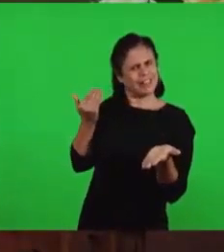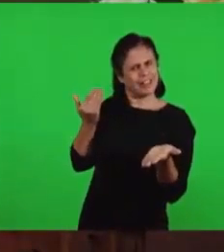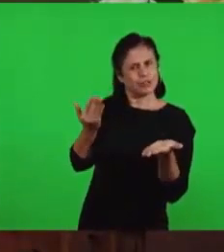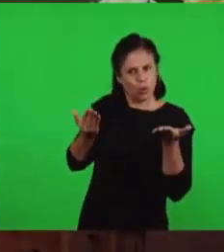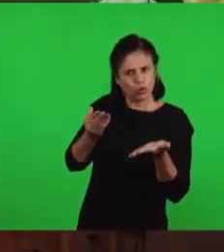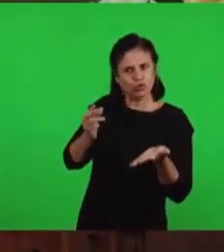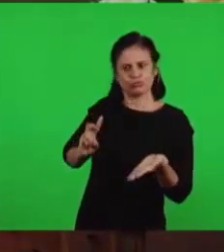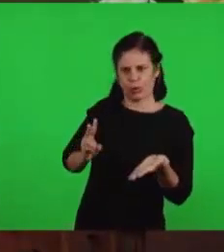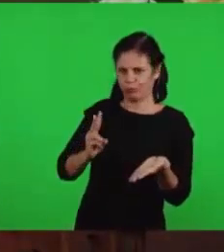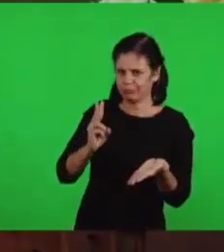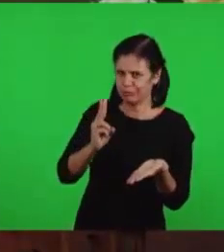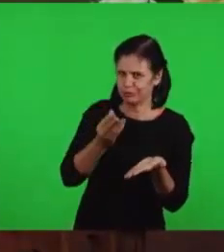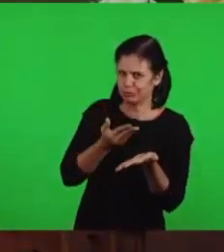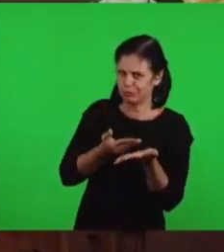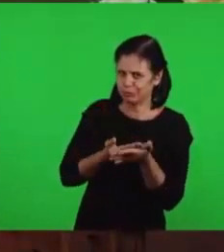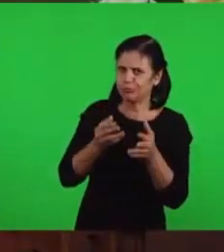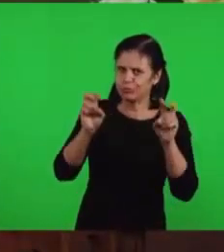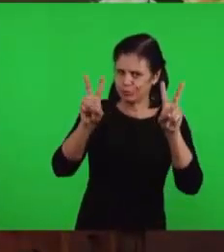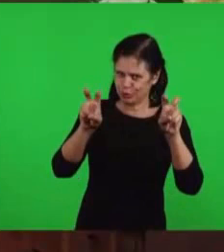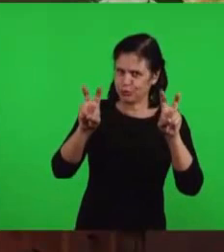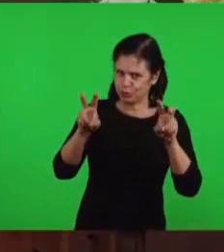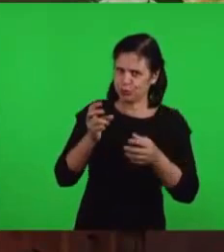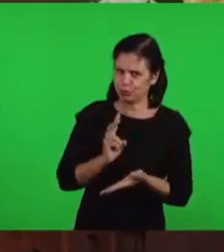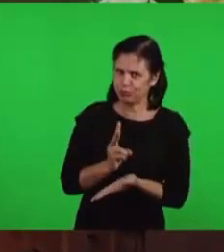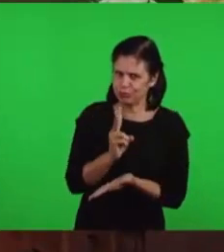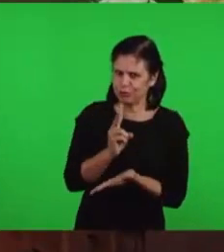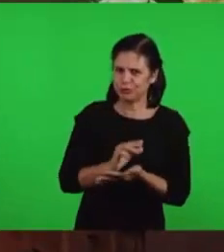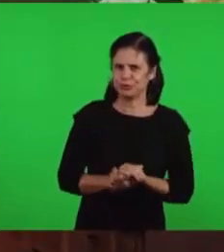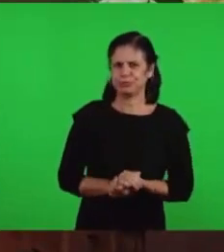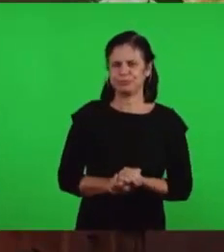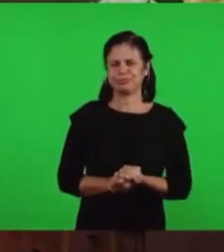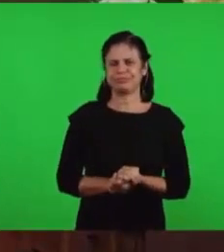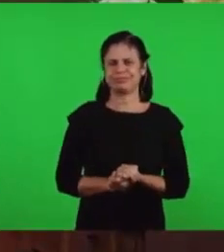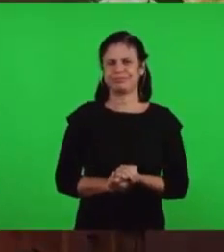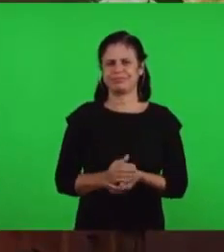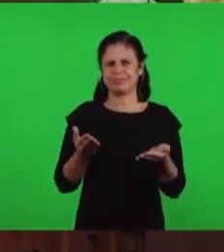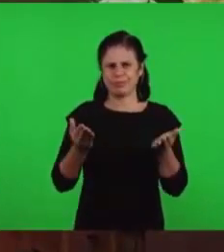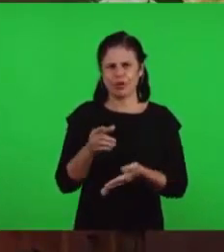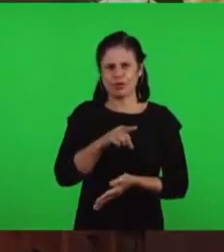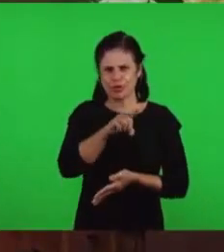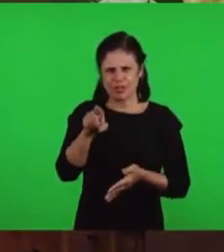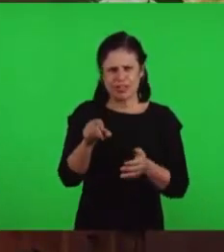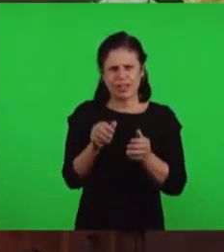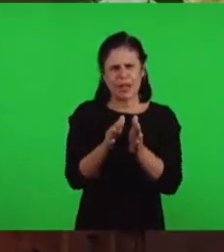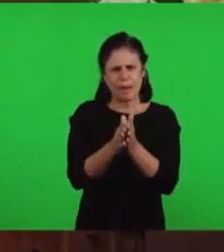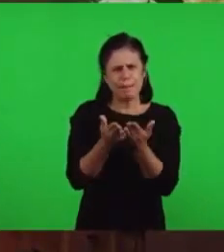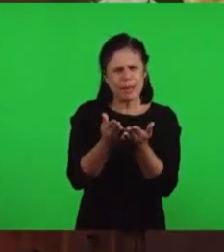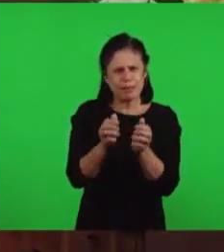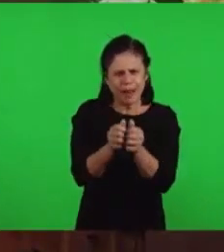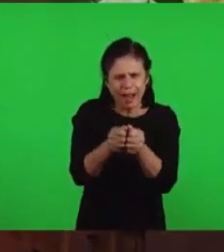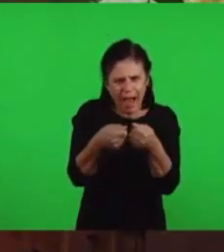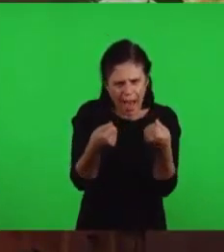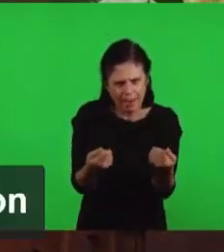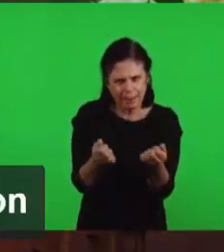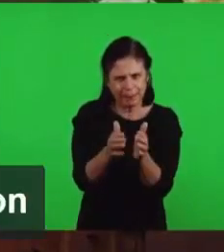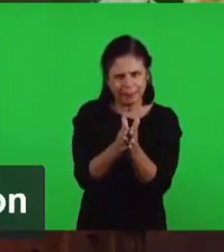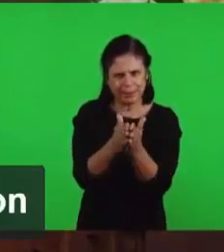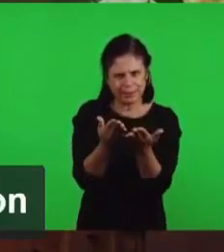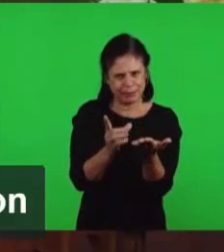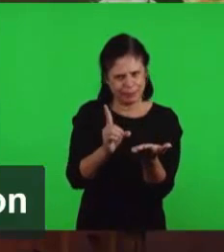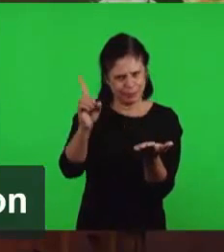Bíblica Dominical e que esse estudo os irmãos naturalmente vão estar agora com as suas bíblias abertas mais uma vez